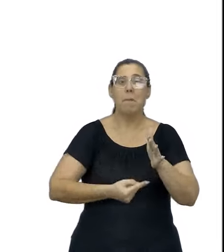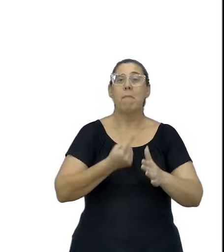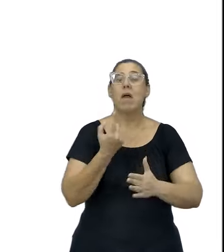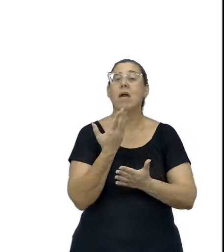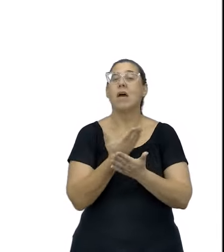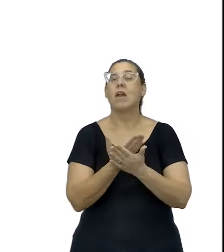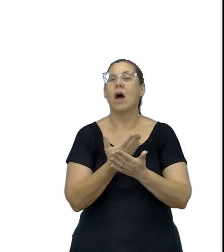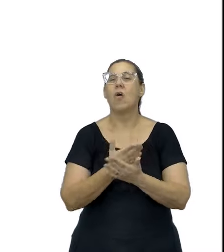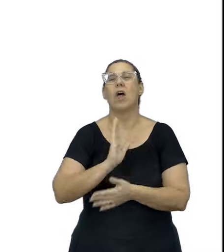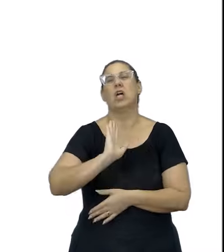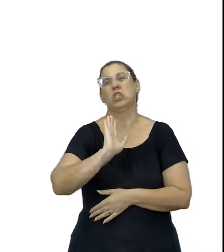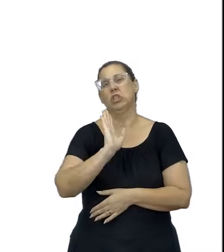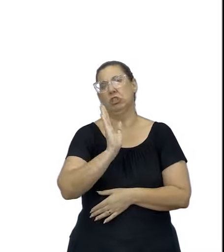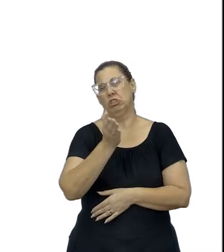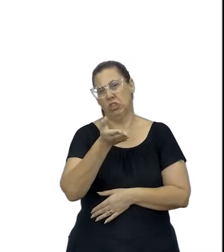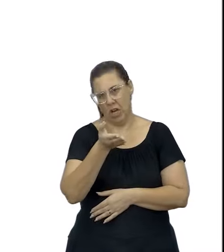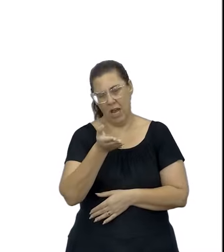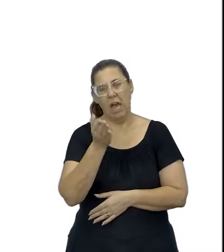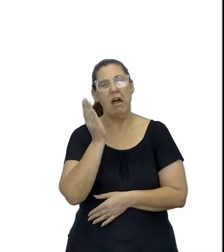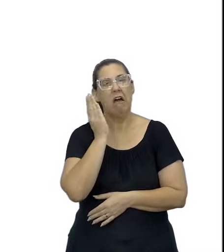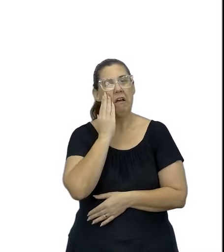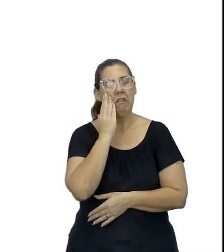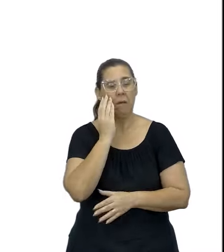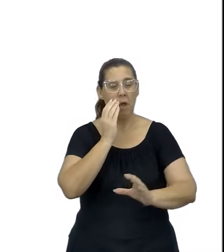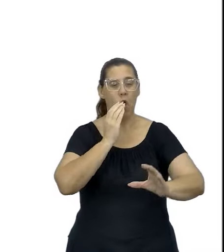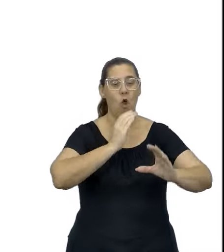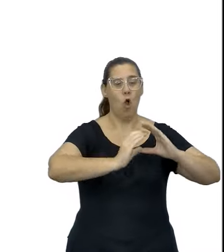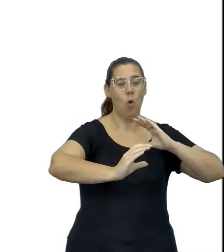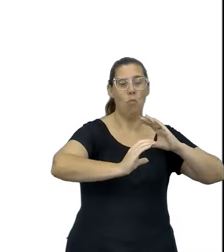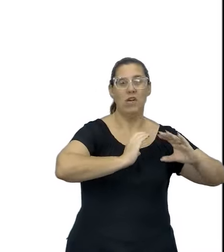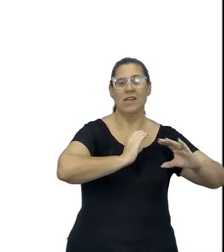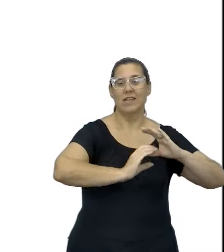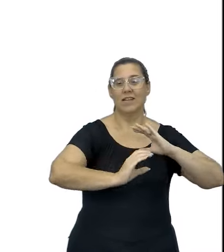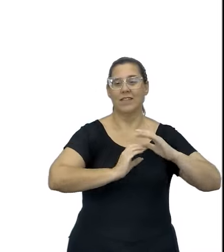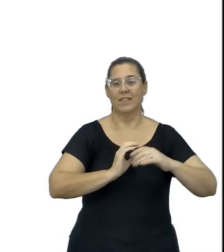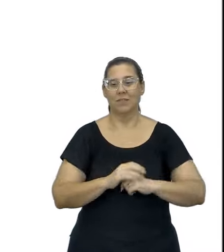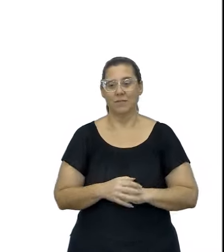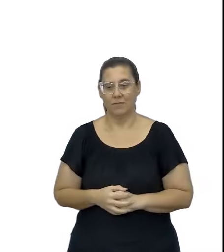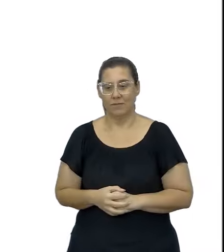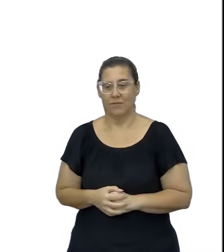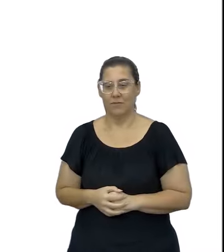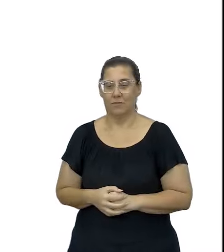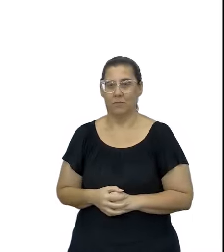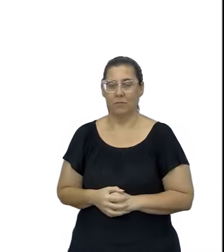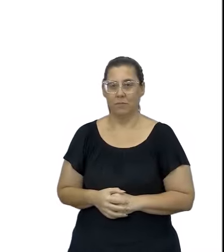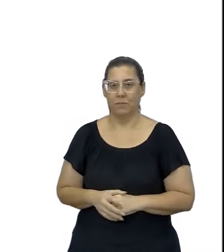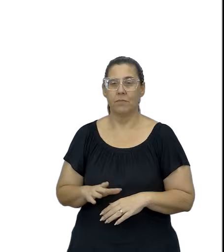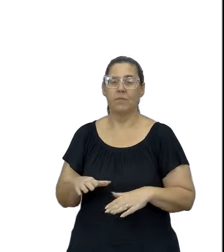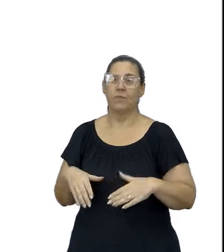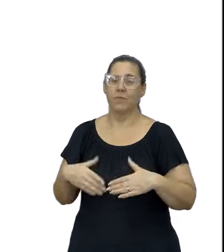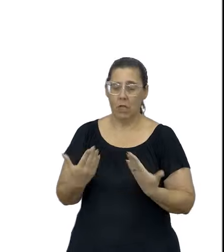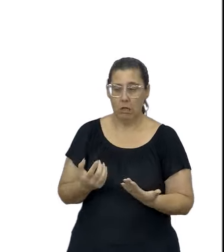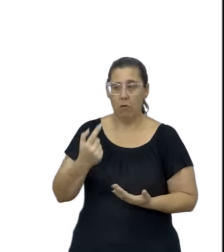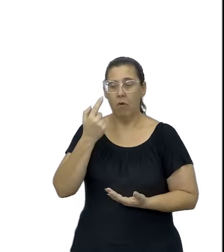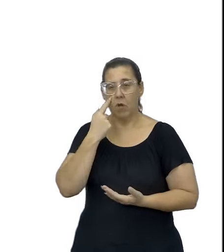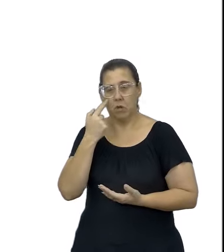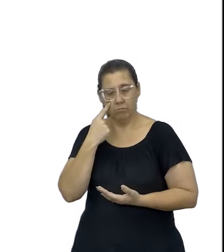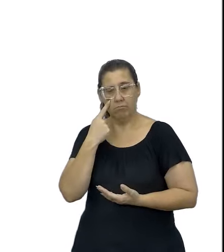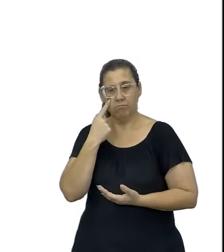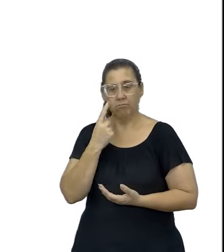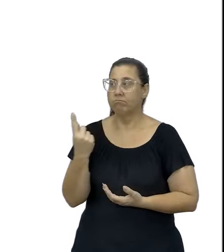aula já está estabelecida a situação comunicativa dessa produção. E derivado desse aspecto